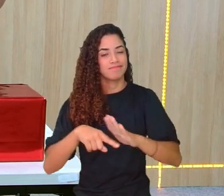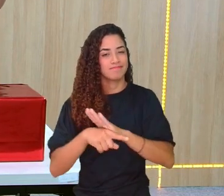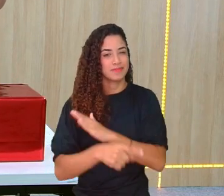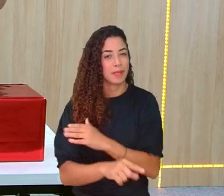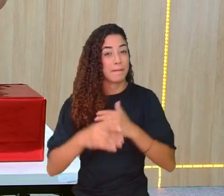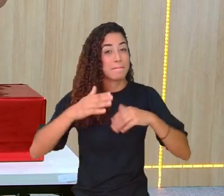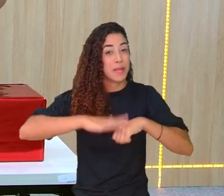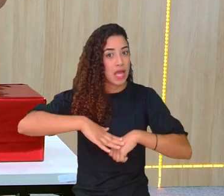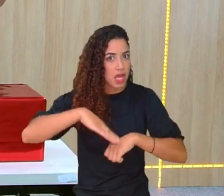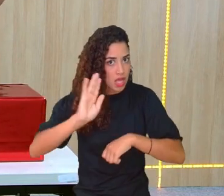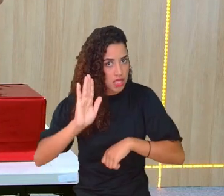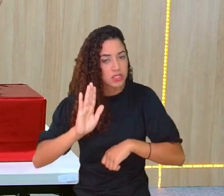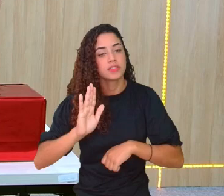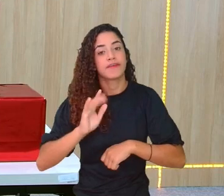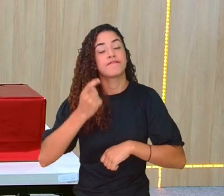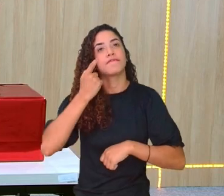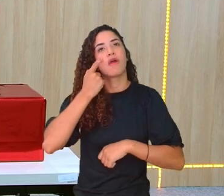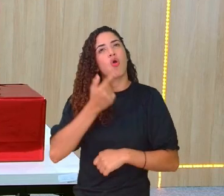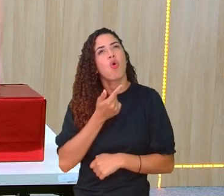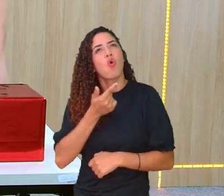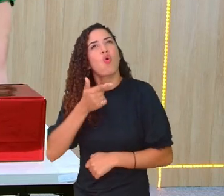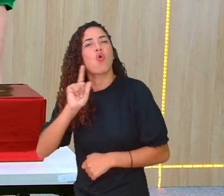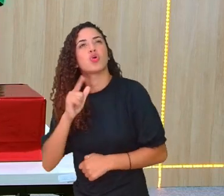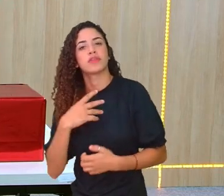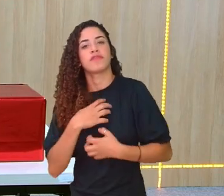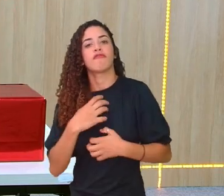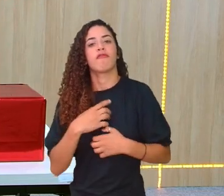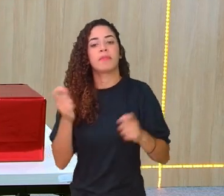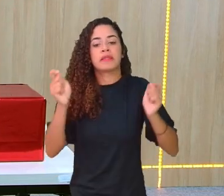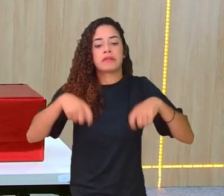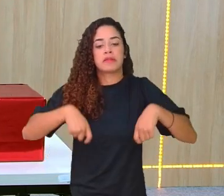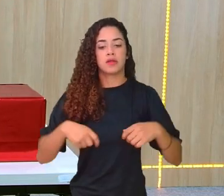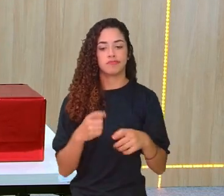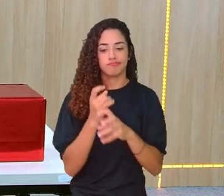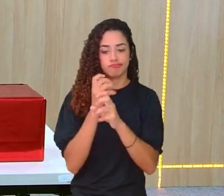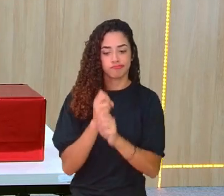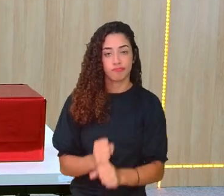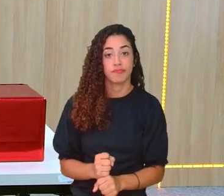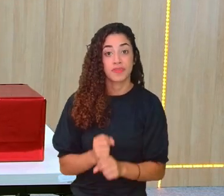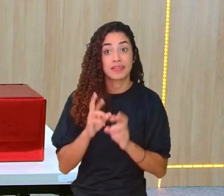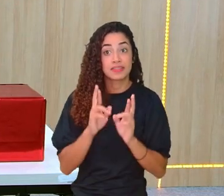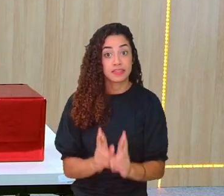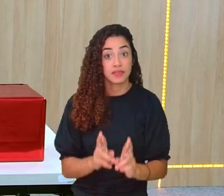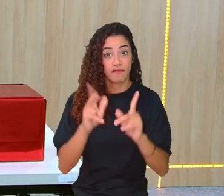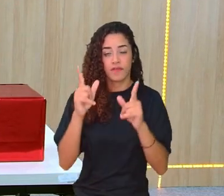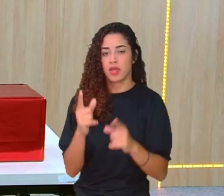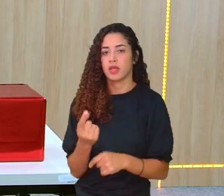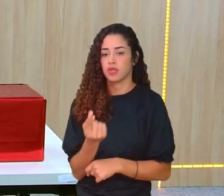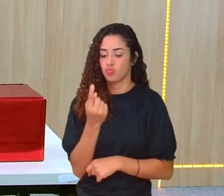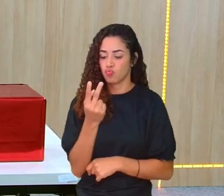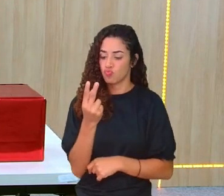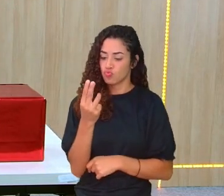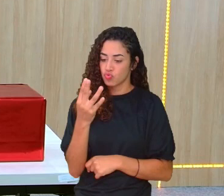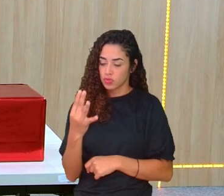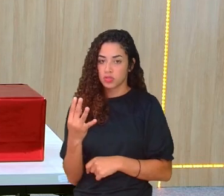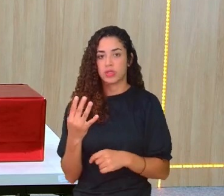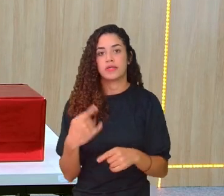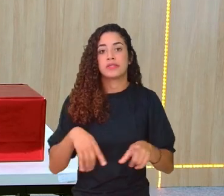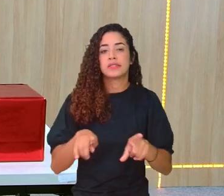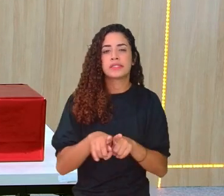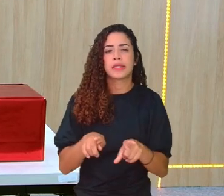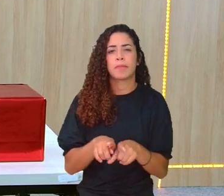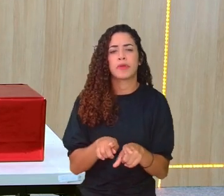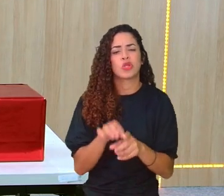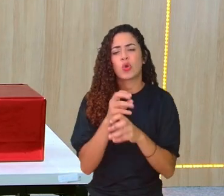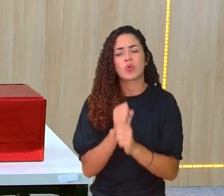aprofundar, ou seja, ver outra maneira de contar diferente desta com os dedos,